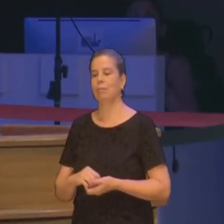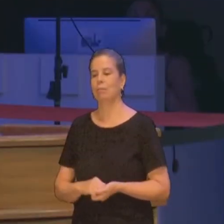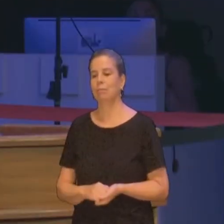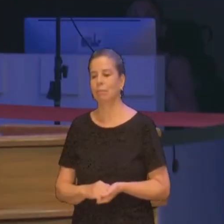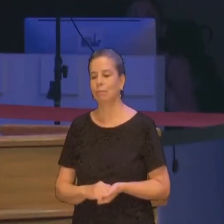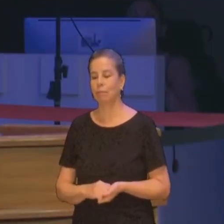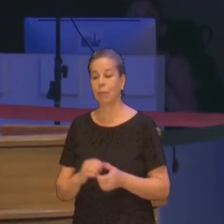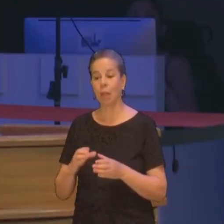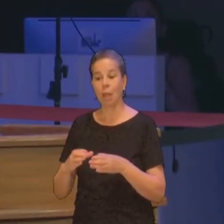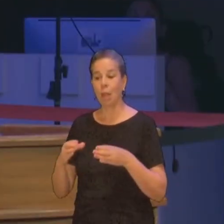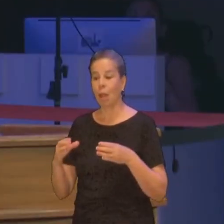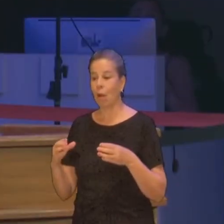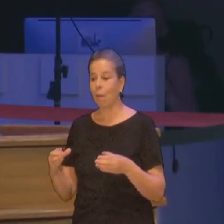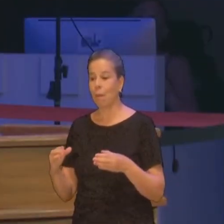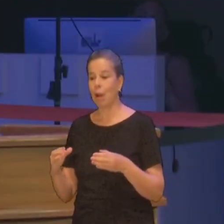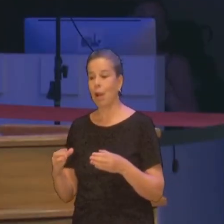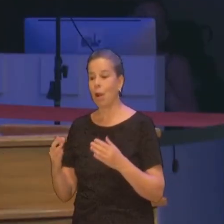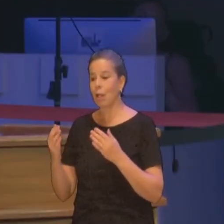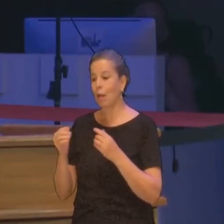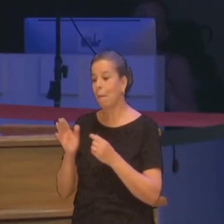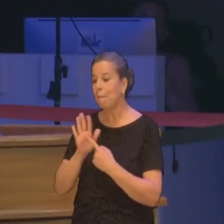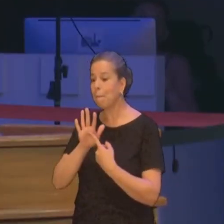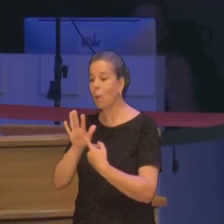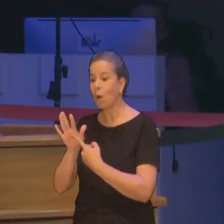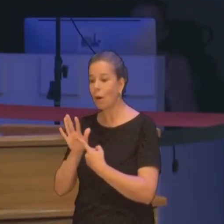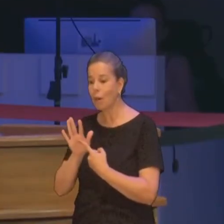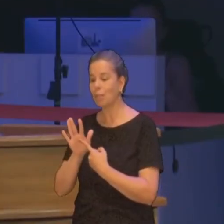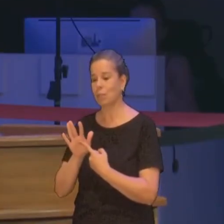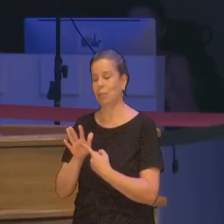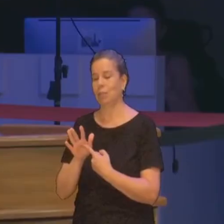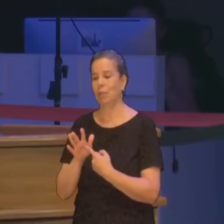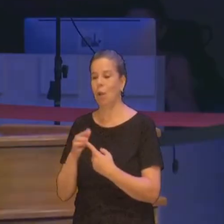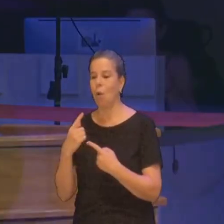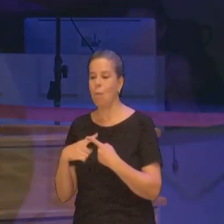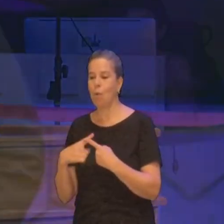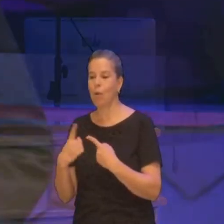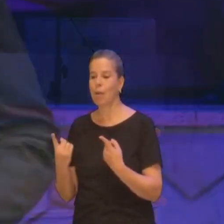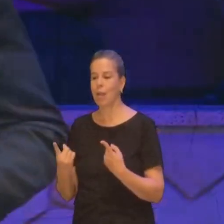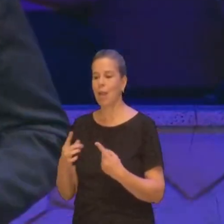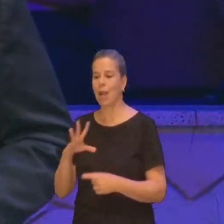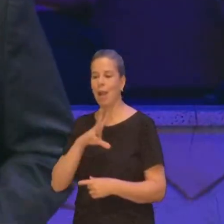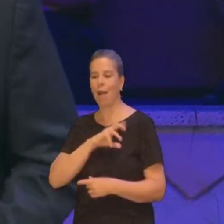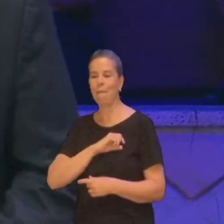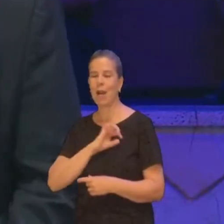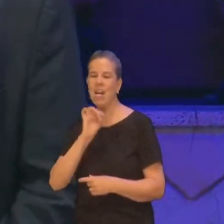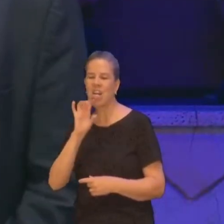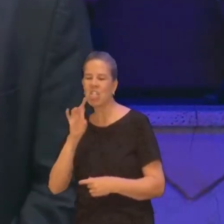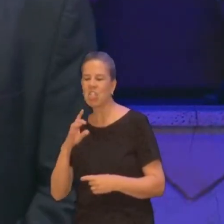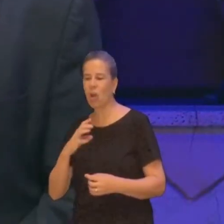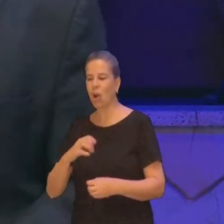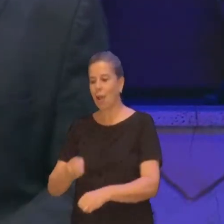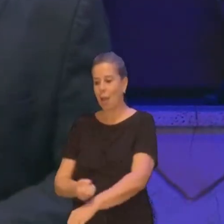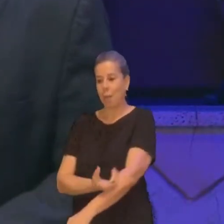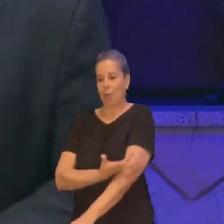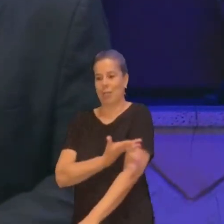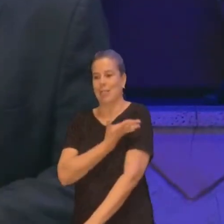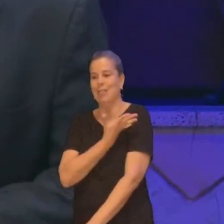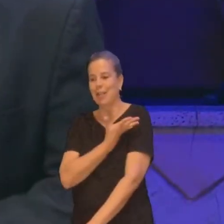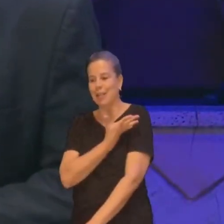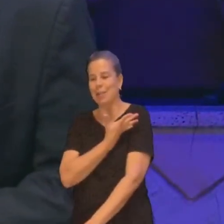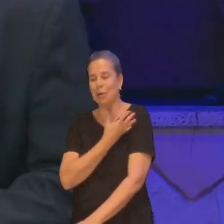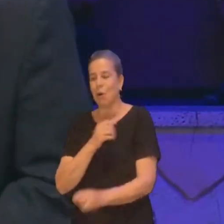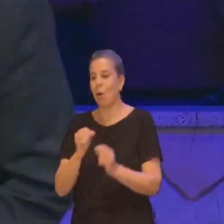Esse é um dos maiores contrastes da parábola, porque mostra que amar não é apenas se emocionar, mas